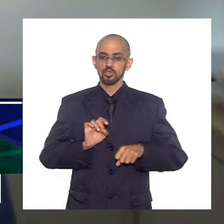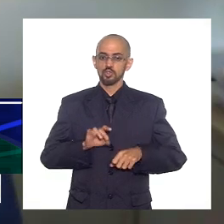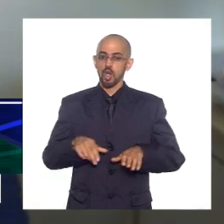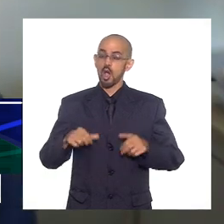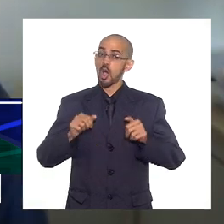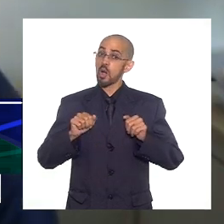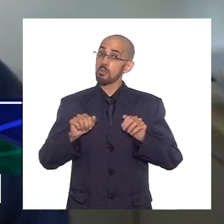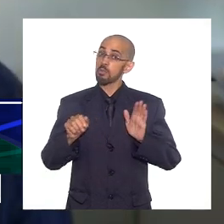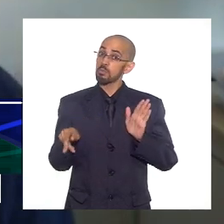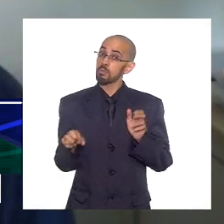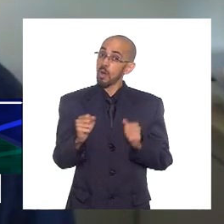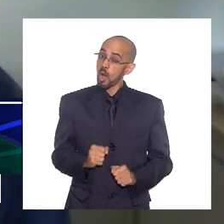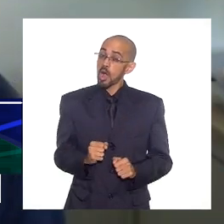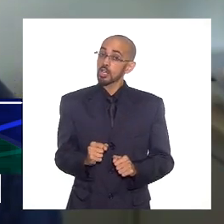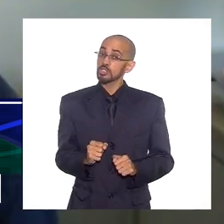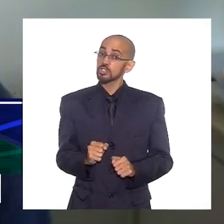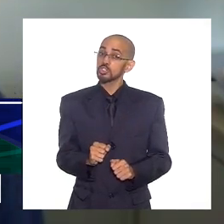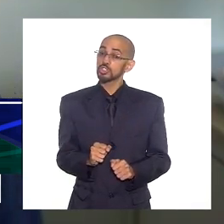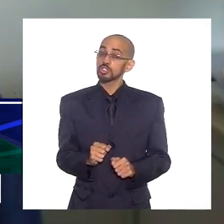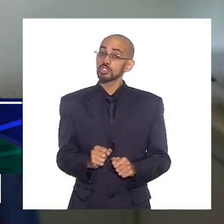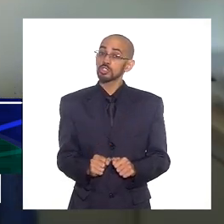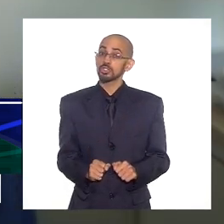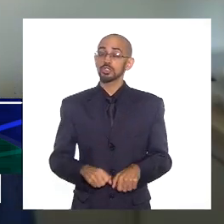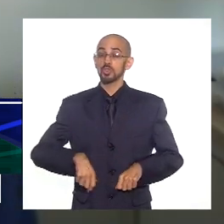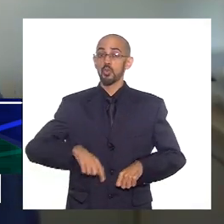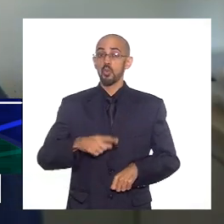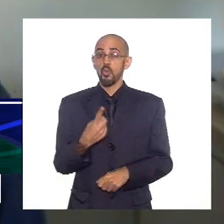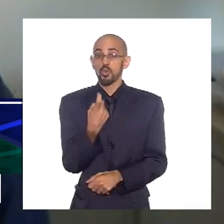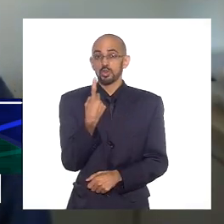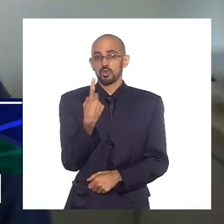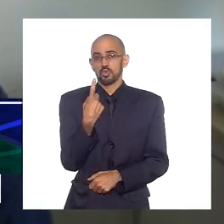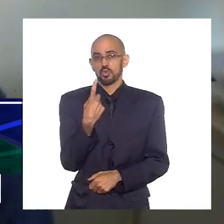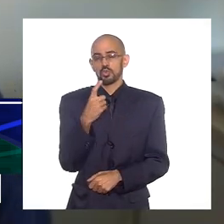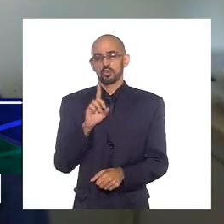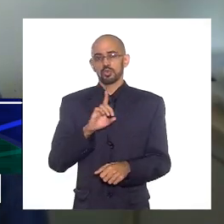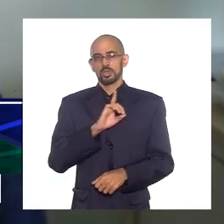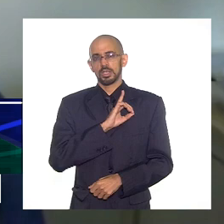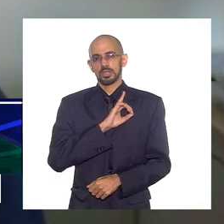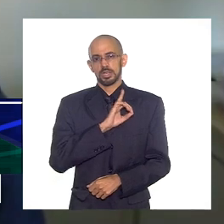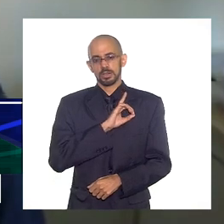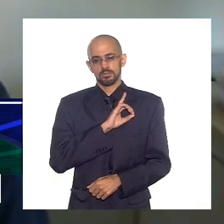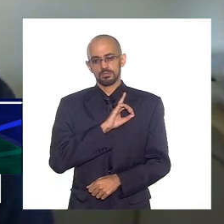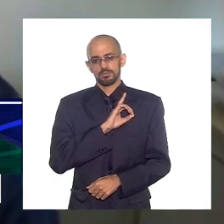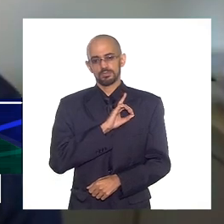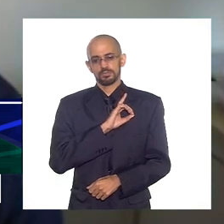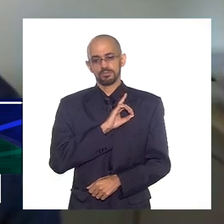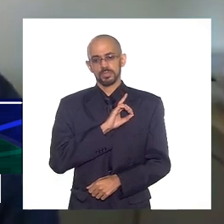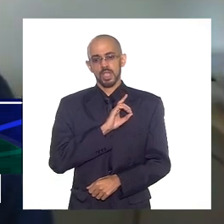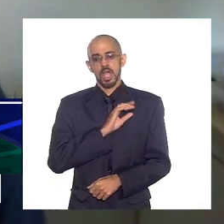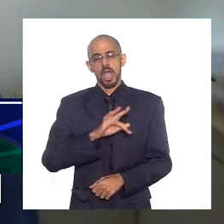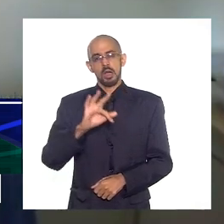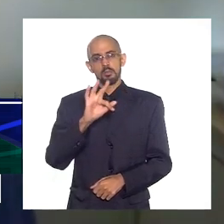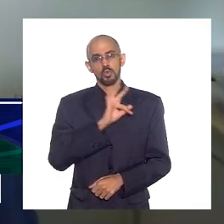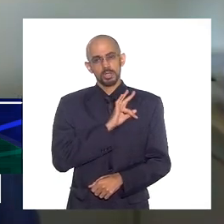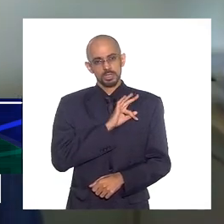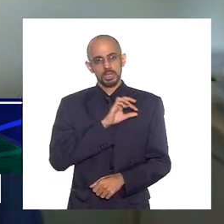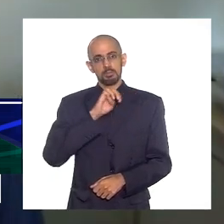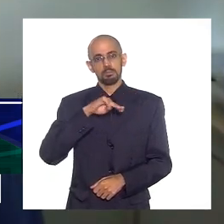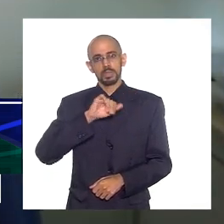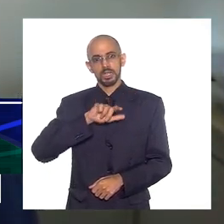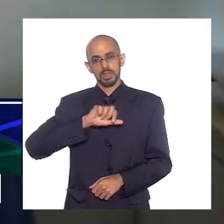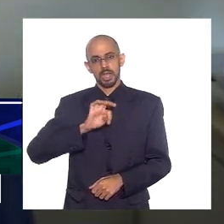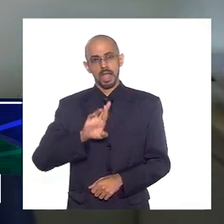pode, única e exclusivamente, o Detran. A Polícia Militar, a Polícia